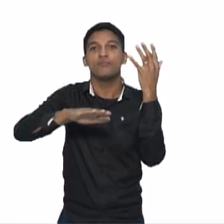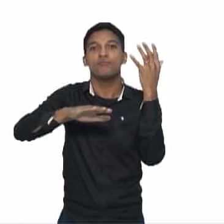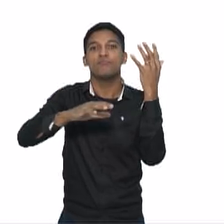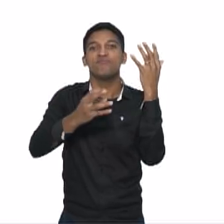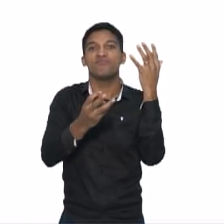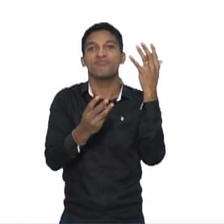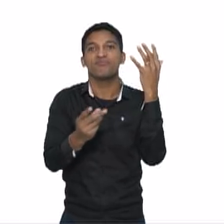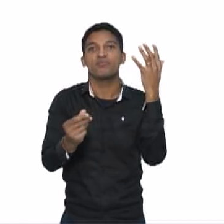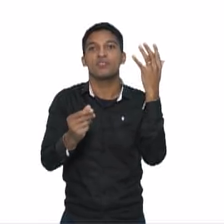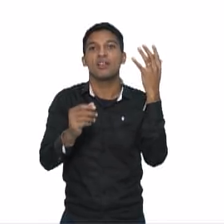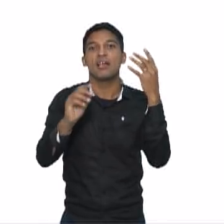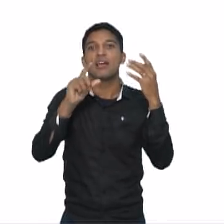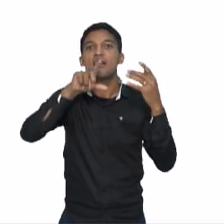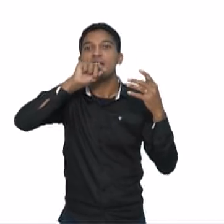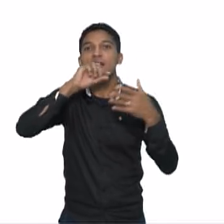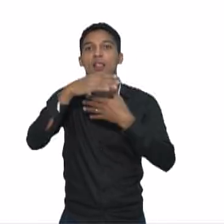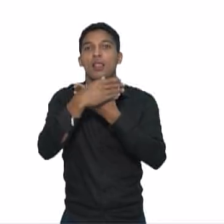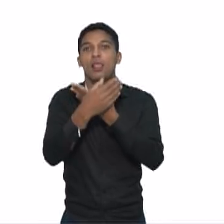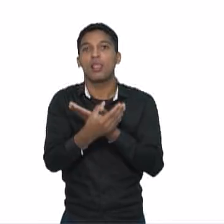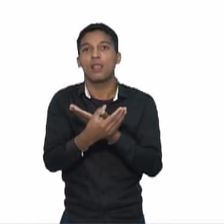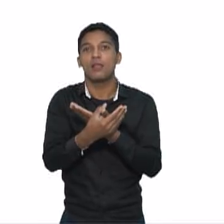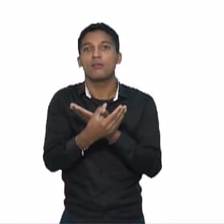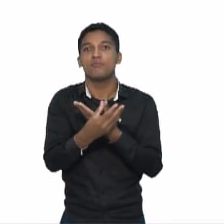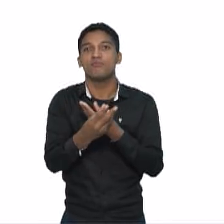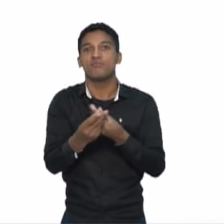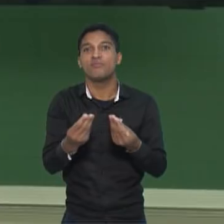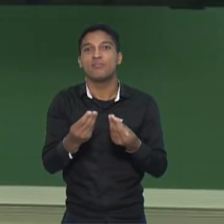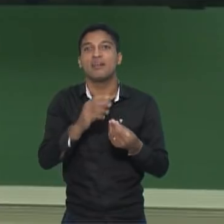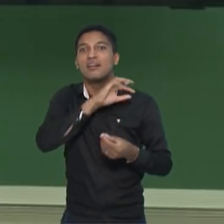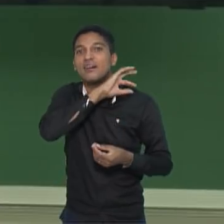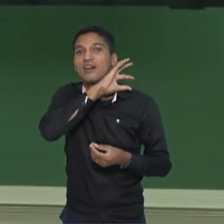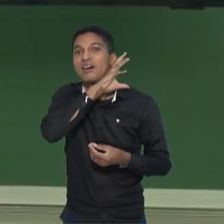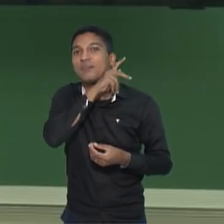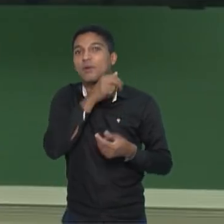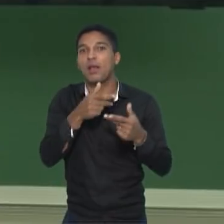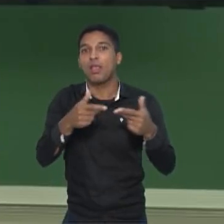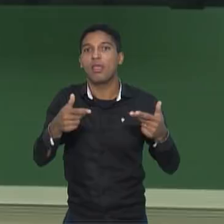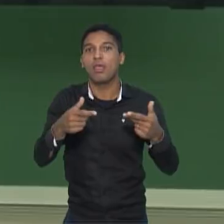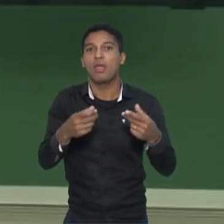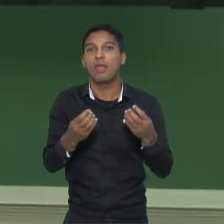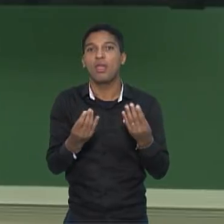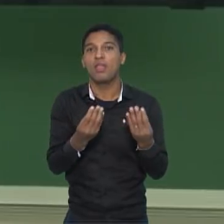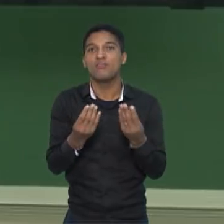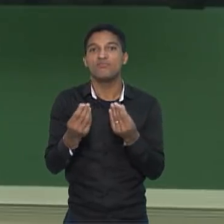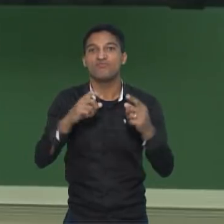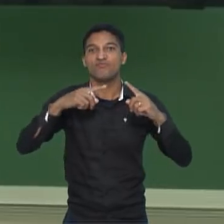fértil, ideal para o cultivo. Vamos ver a imagem.